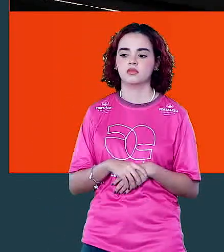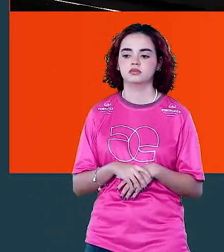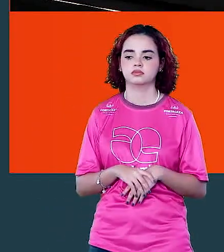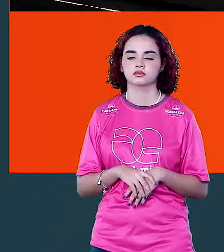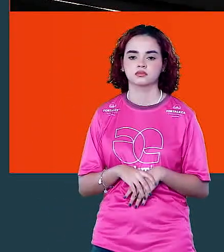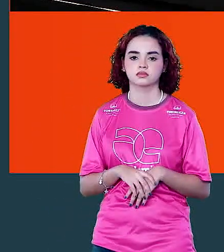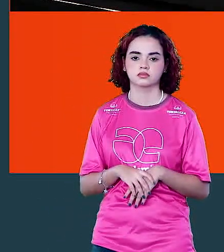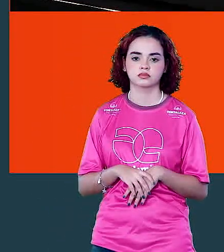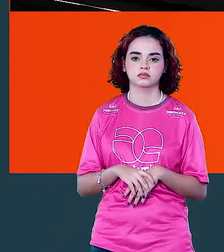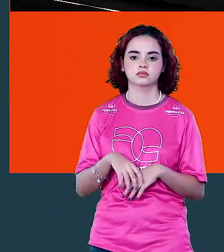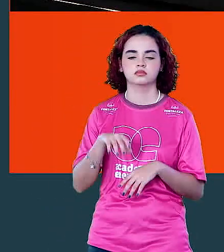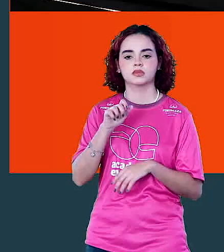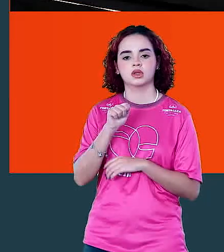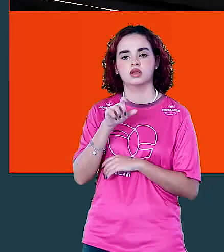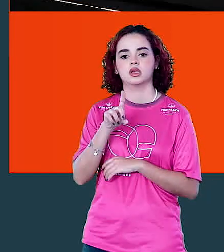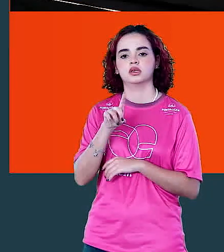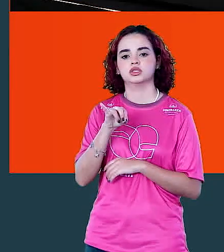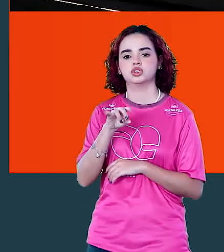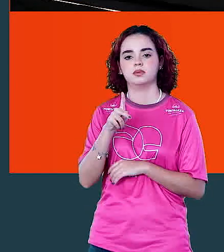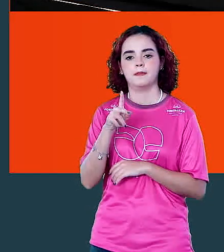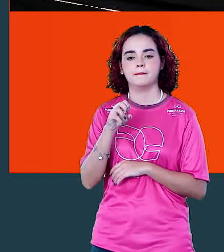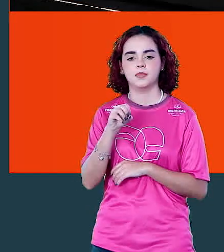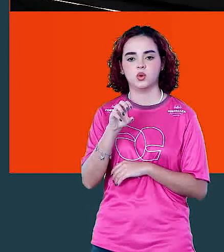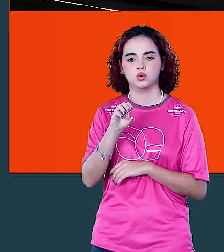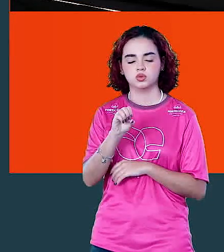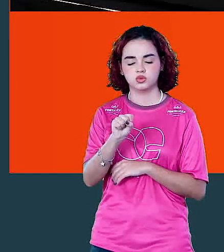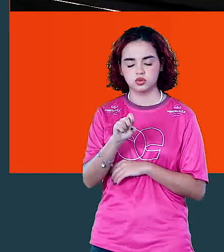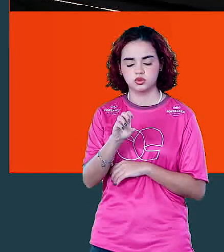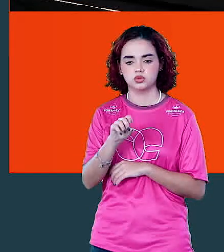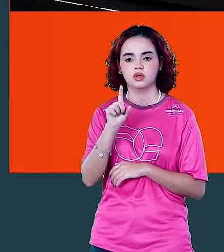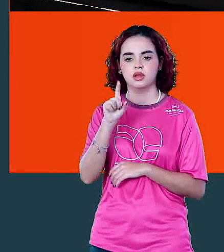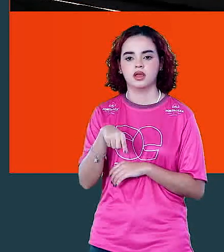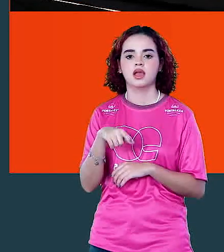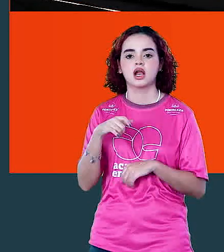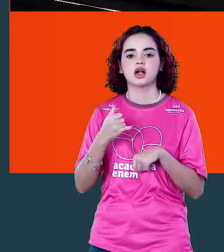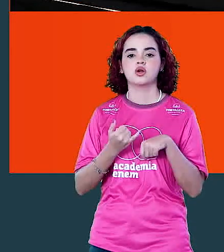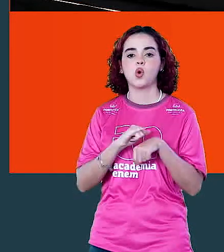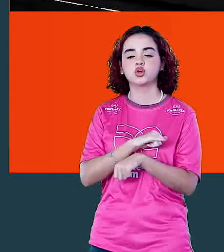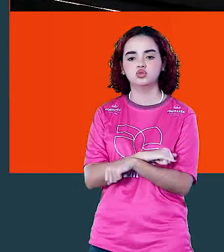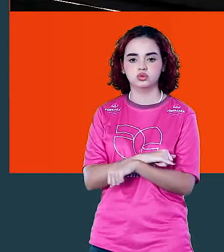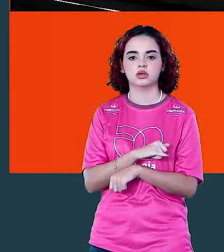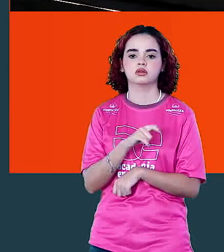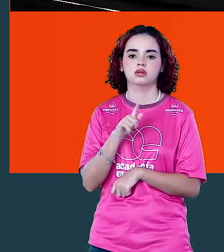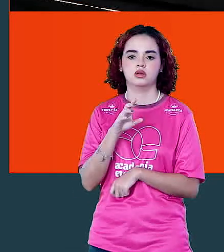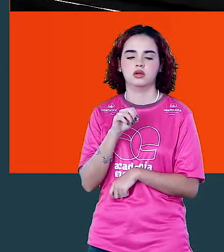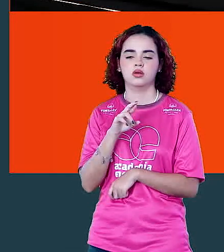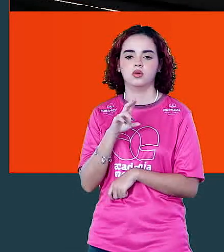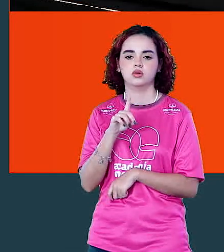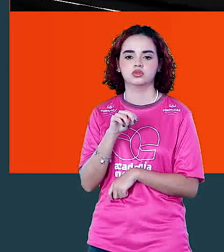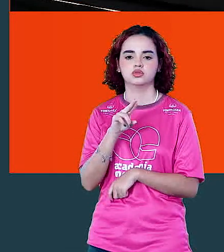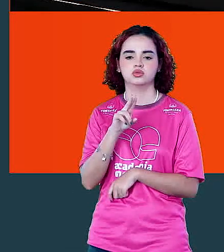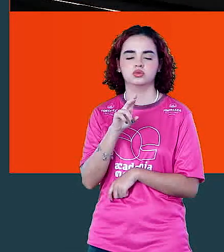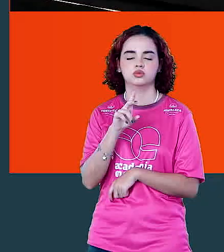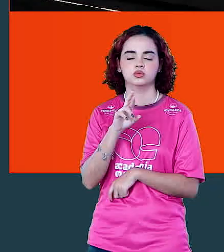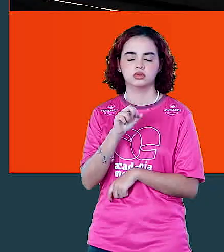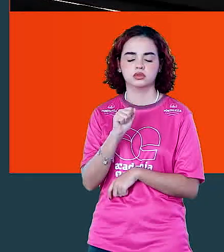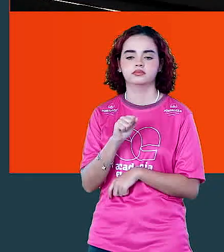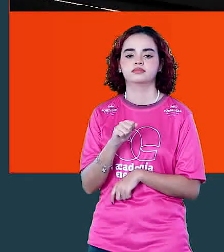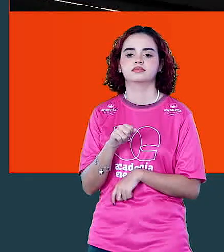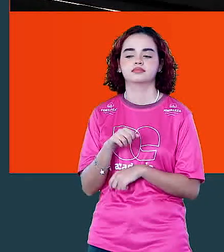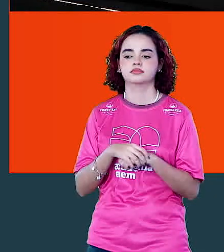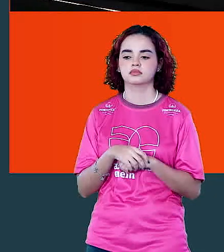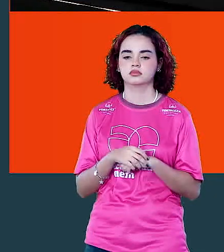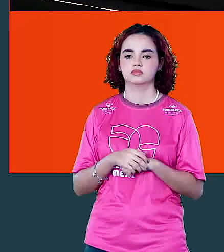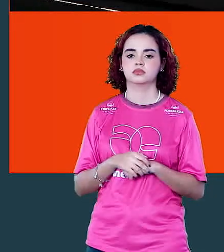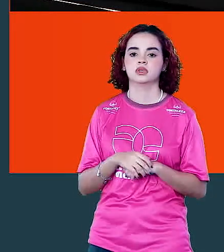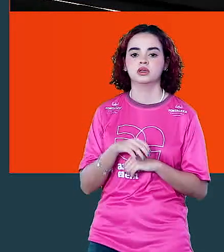Cara, adiposo é onde tem gordura. Epitélio, por exemplo, se a gente tem o nosso tecido que tem uma parte de gordura e parte que